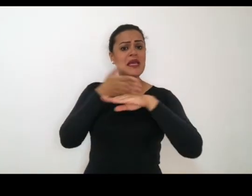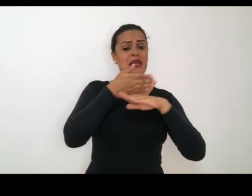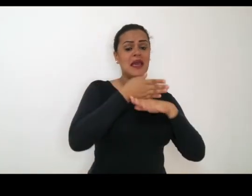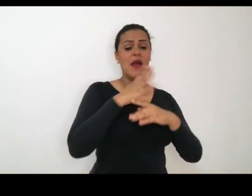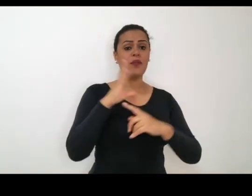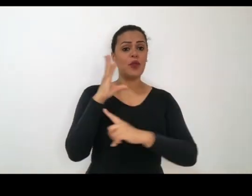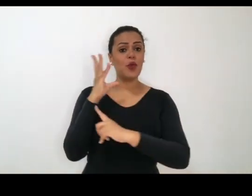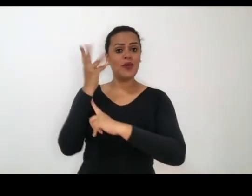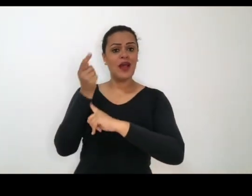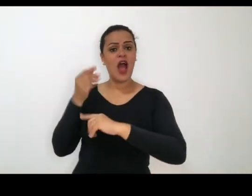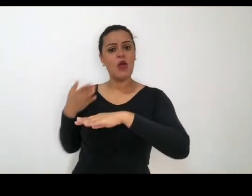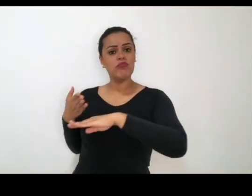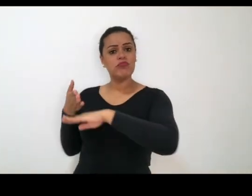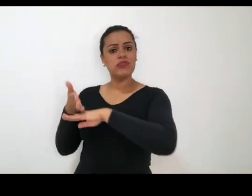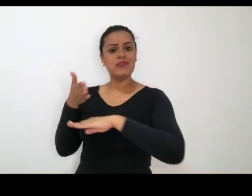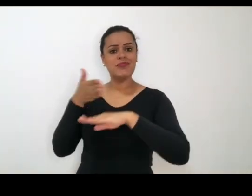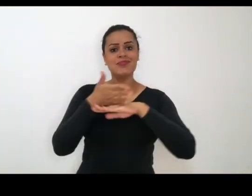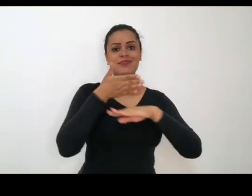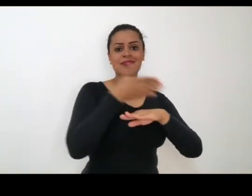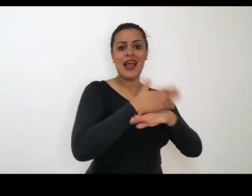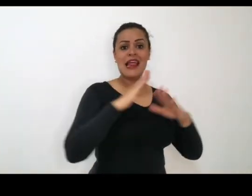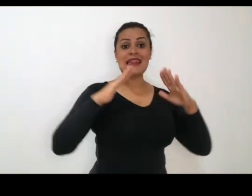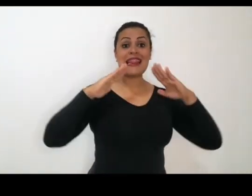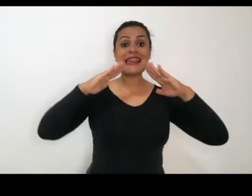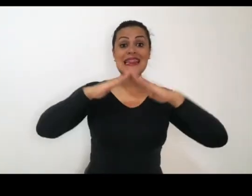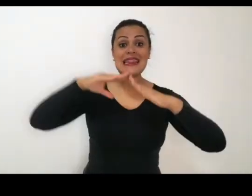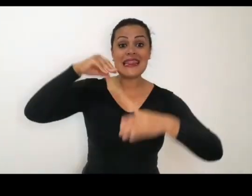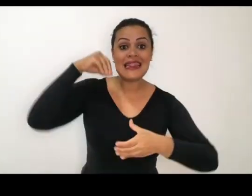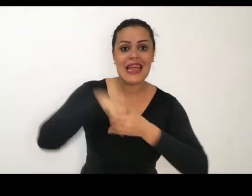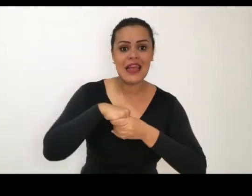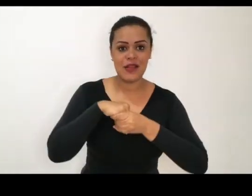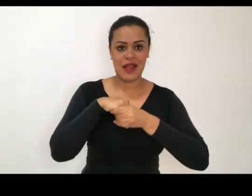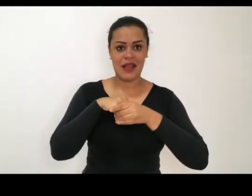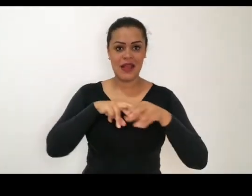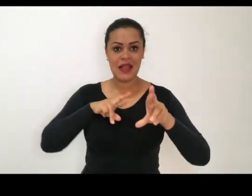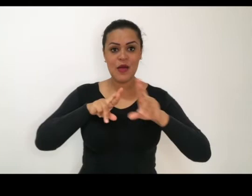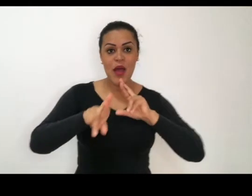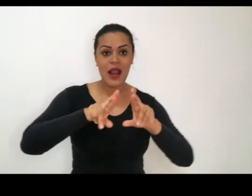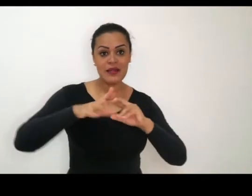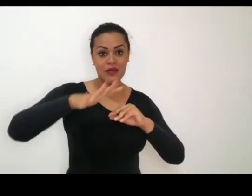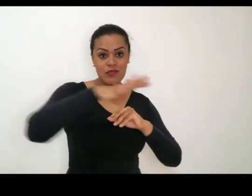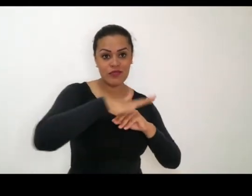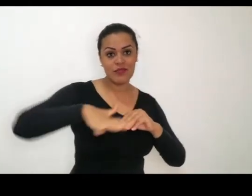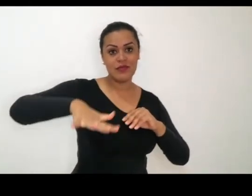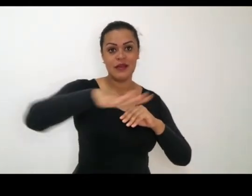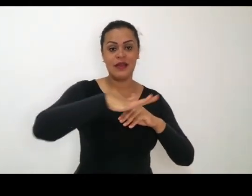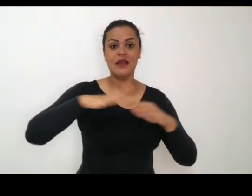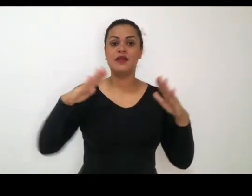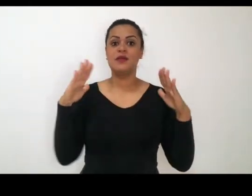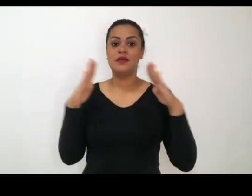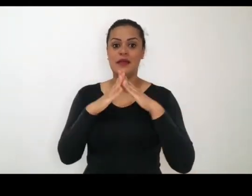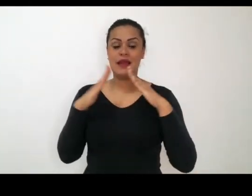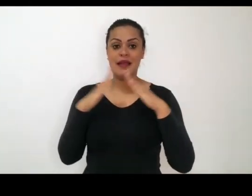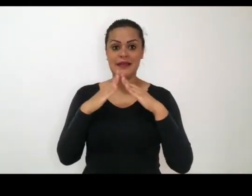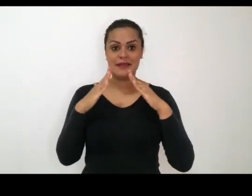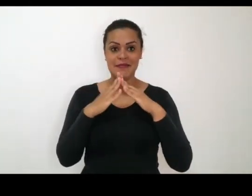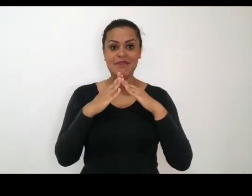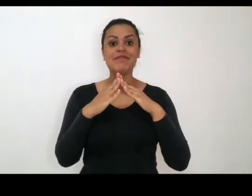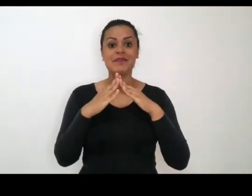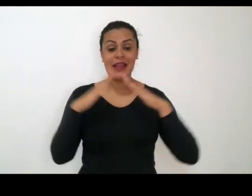relacionar com esses espaços da casa, né? E a casa, os animais da casa fazem